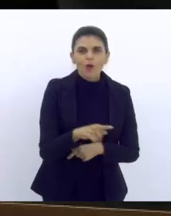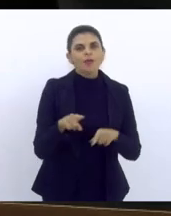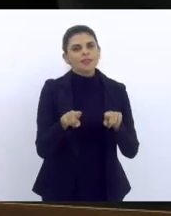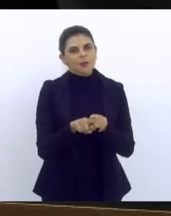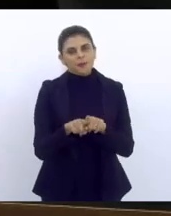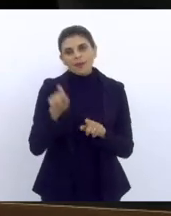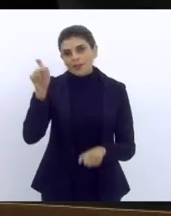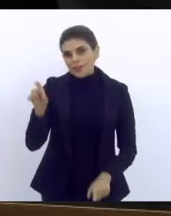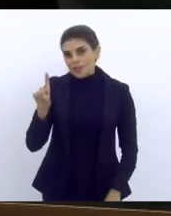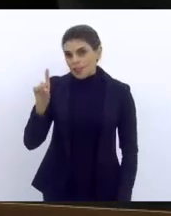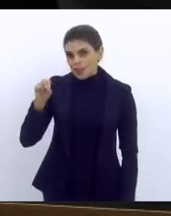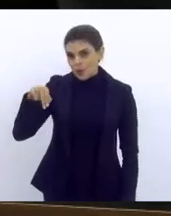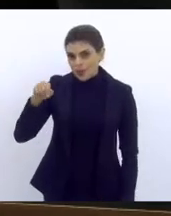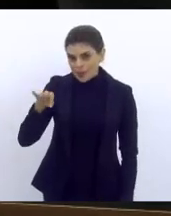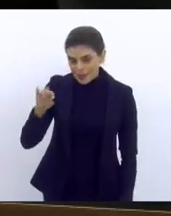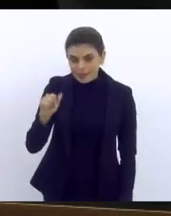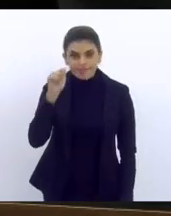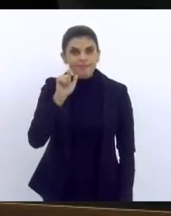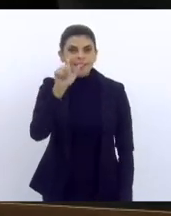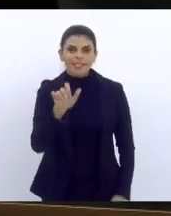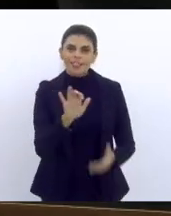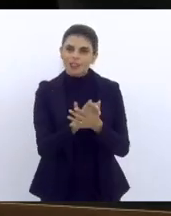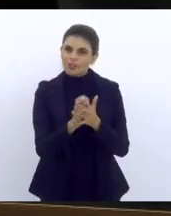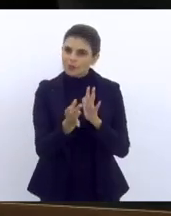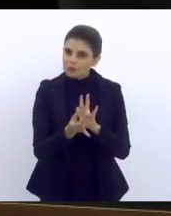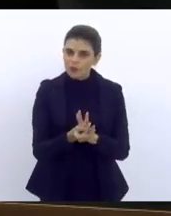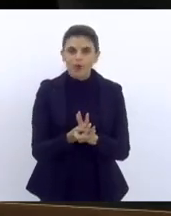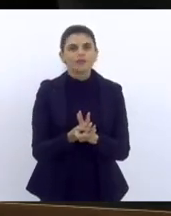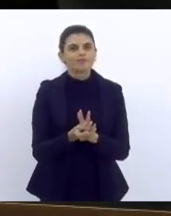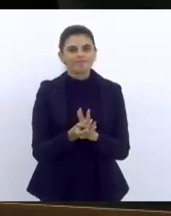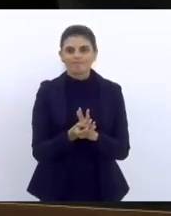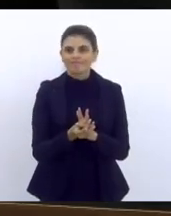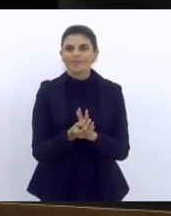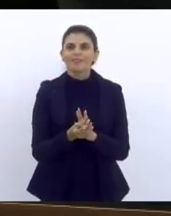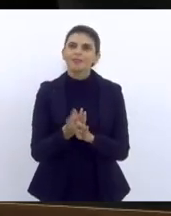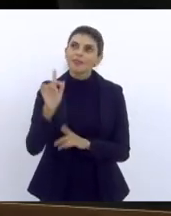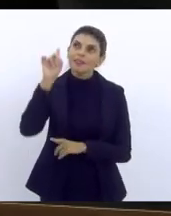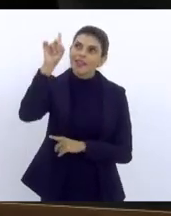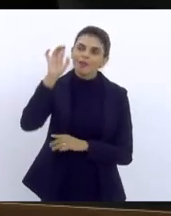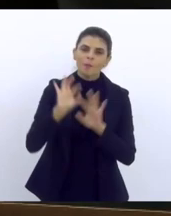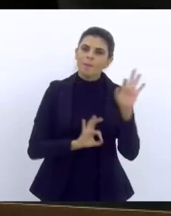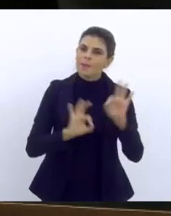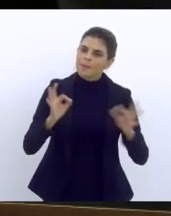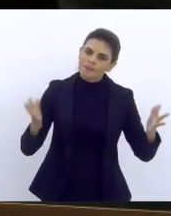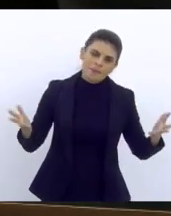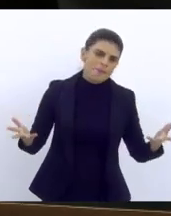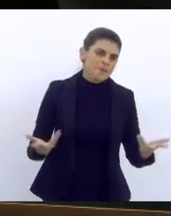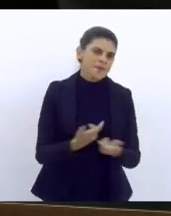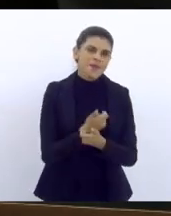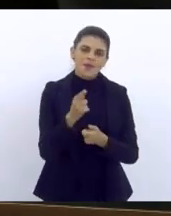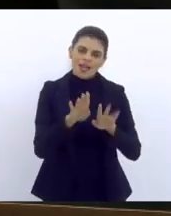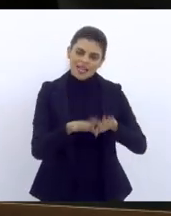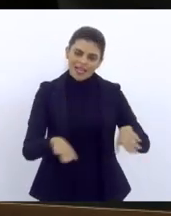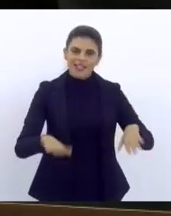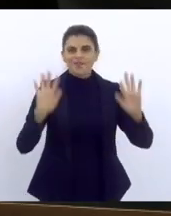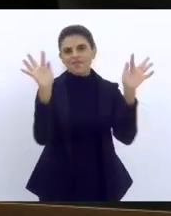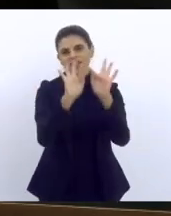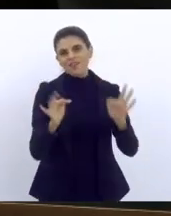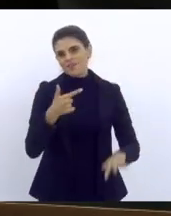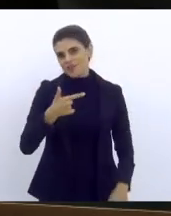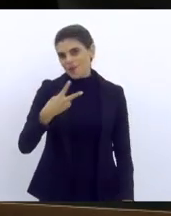Donato, minha esposa, dizer que o maior ainda está por vir, que é fazer criança feliz